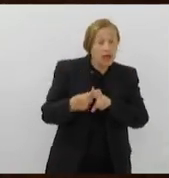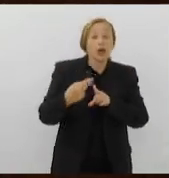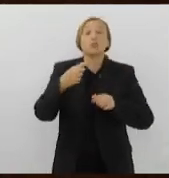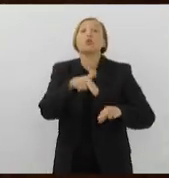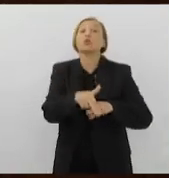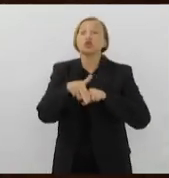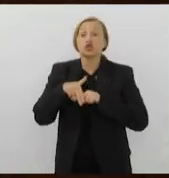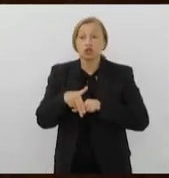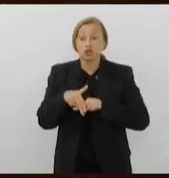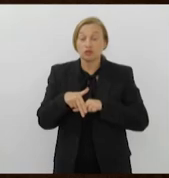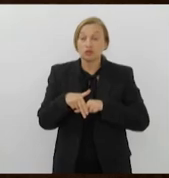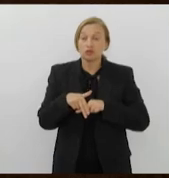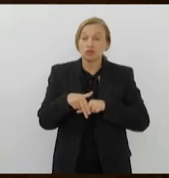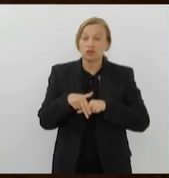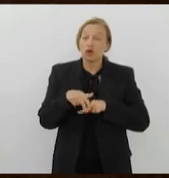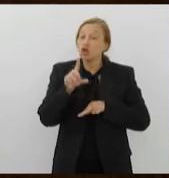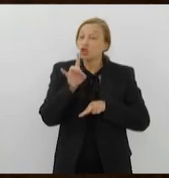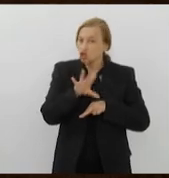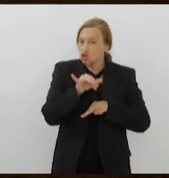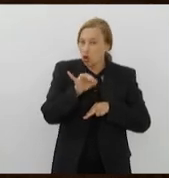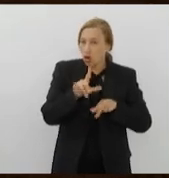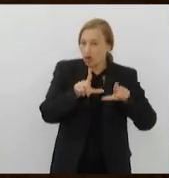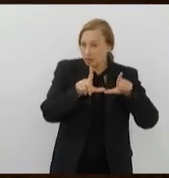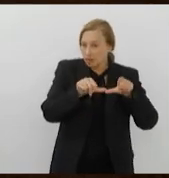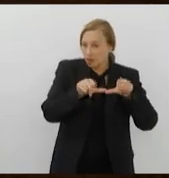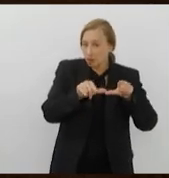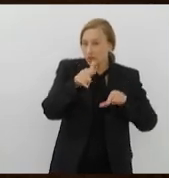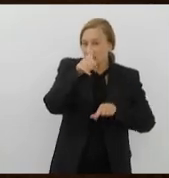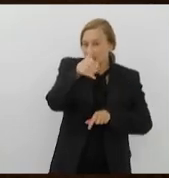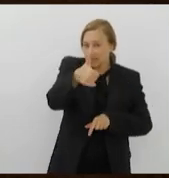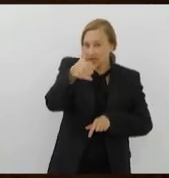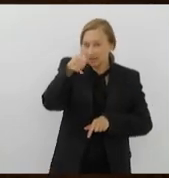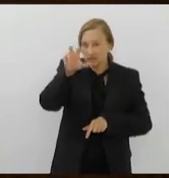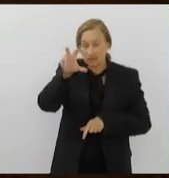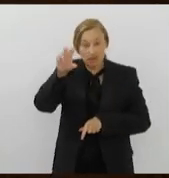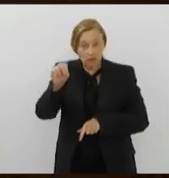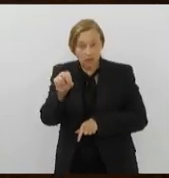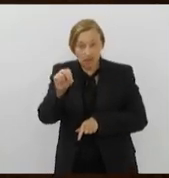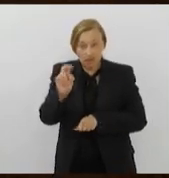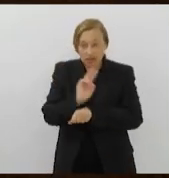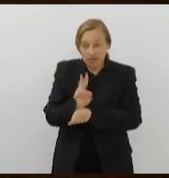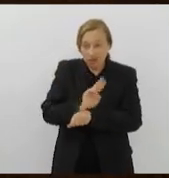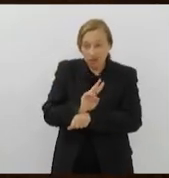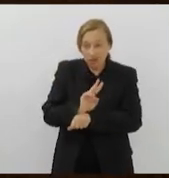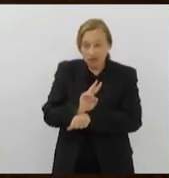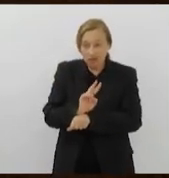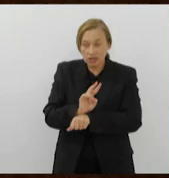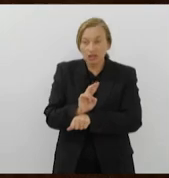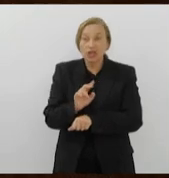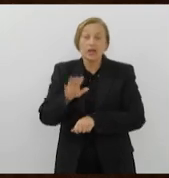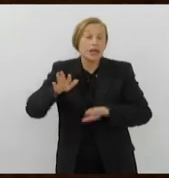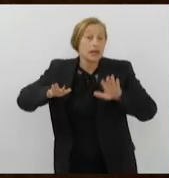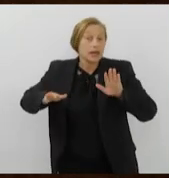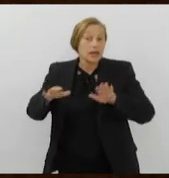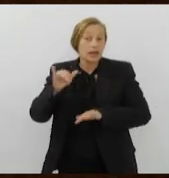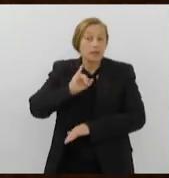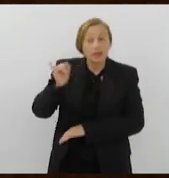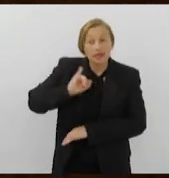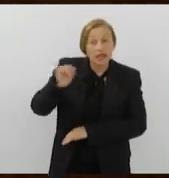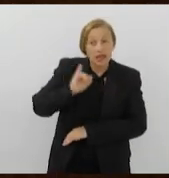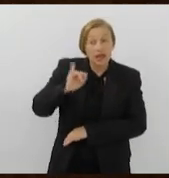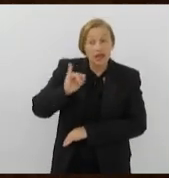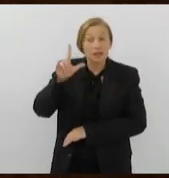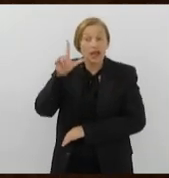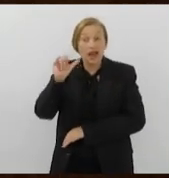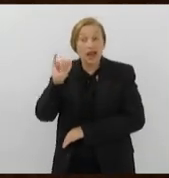conta de só, por exemplo, em Bangu, a gente tem menos 150 agentes de segurança. Ou Ipanema, Lagoa,